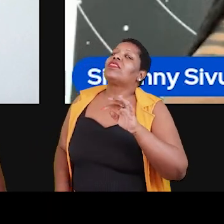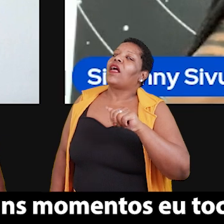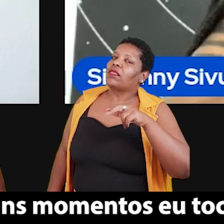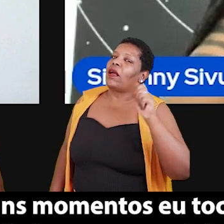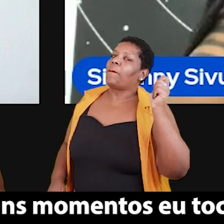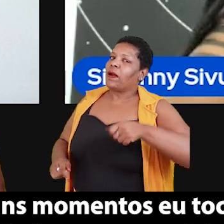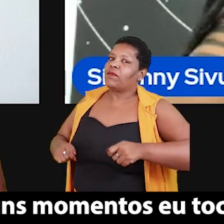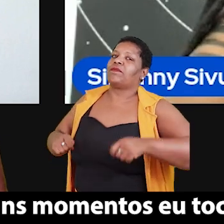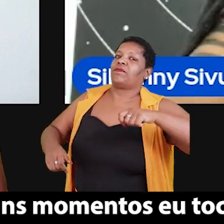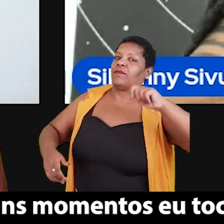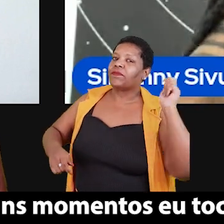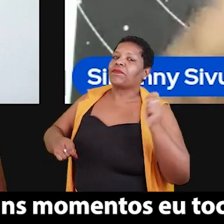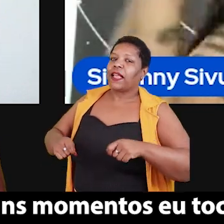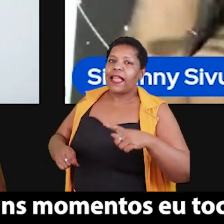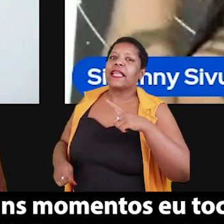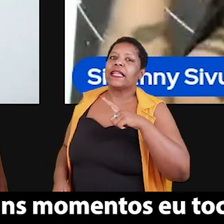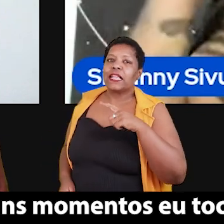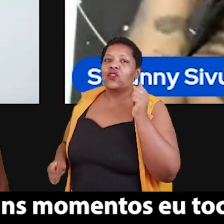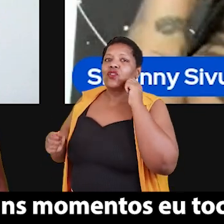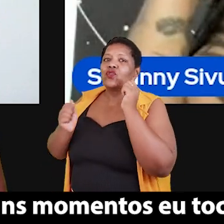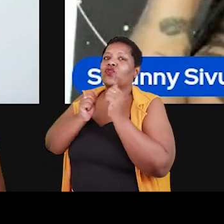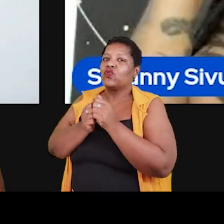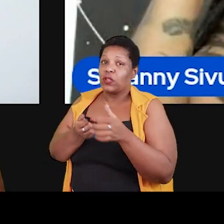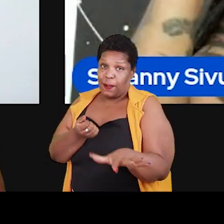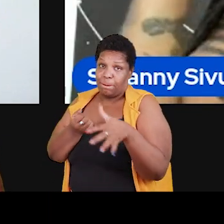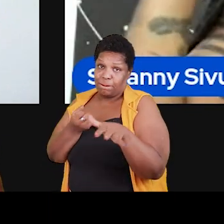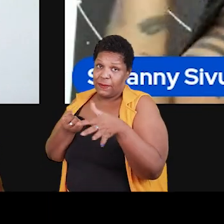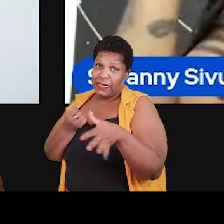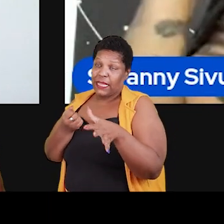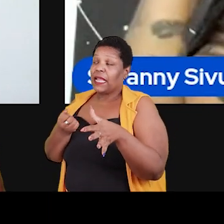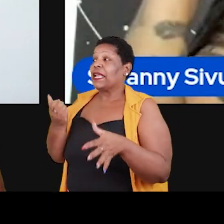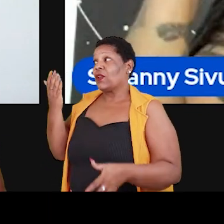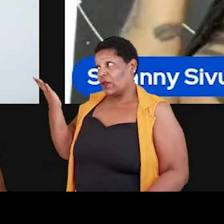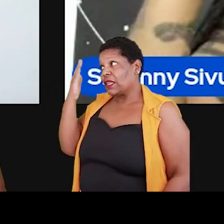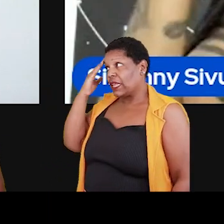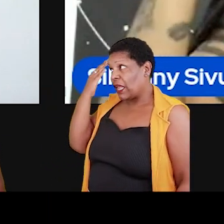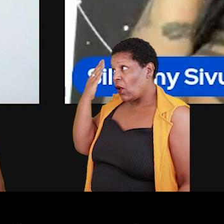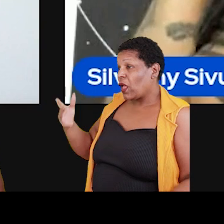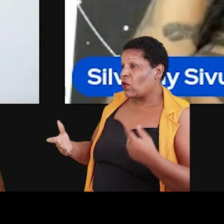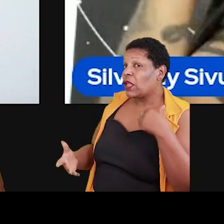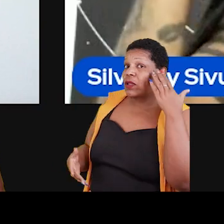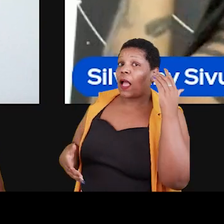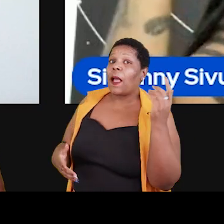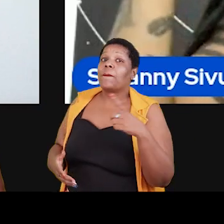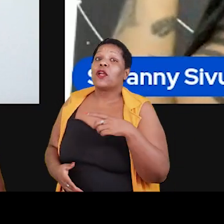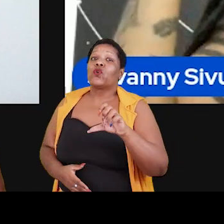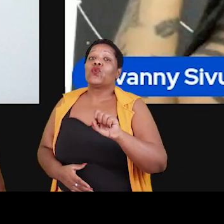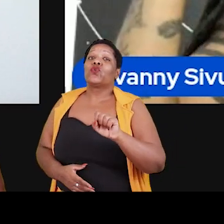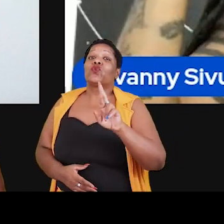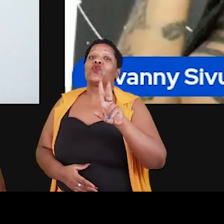mão para em alguns momentos eu tocar tantã, refrão e pro pandeiro. E aí a gente joga o surdo no